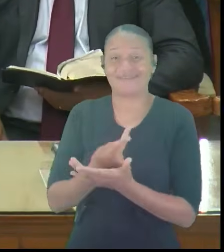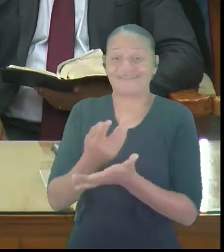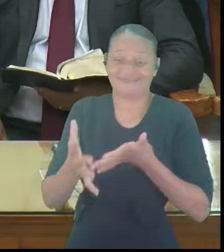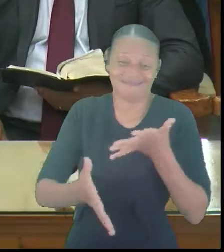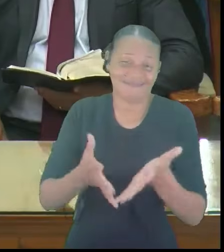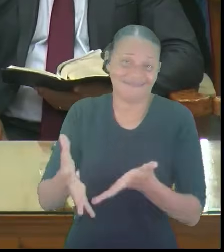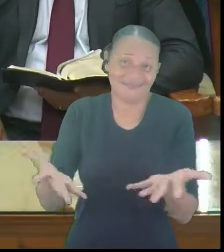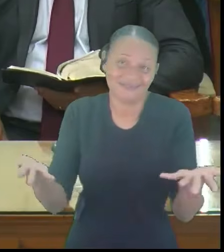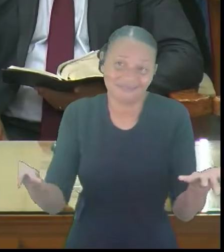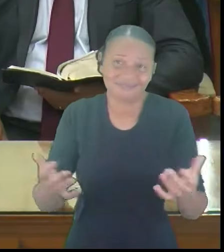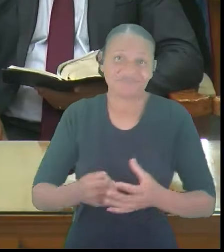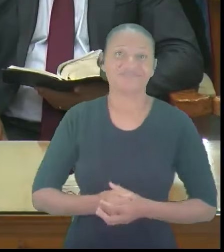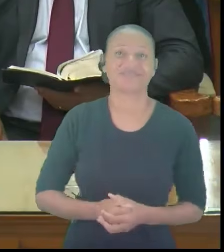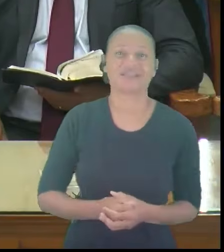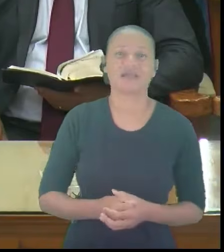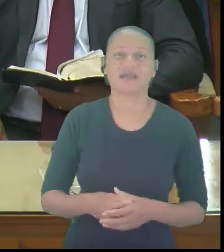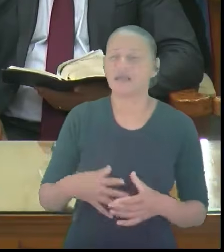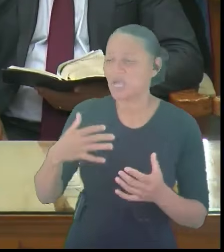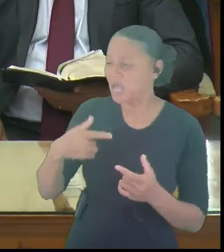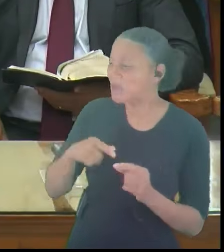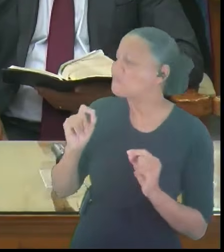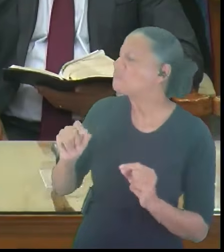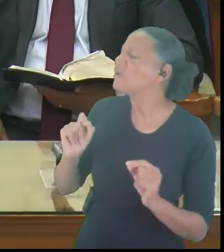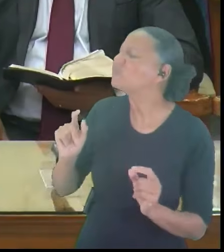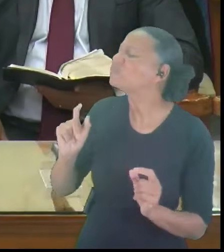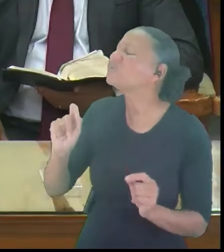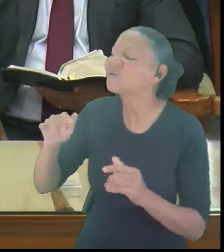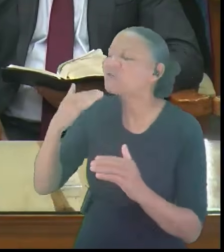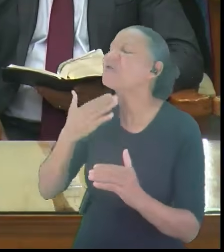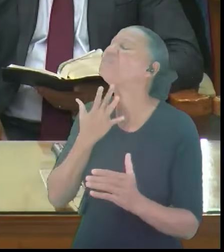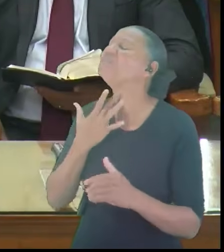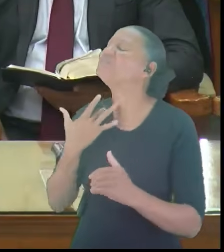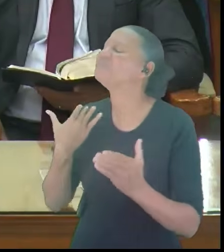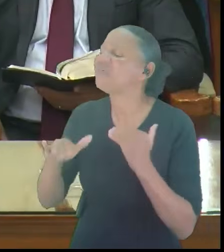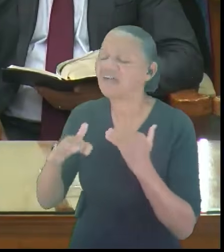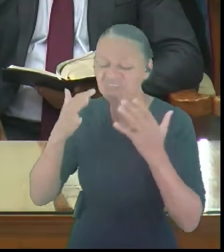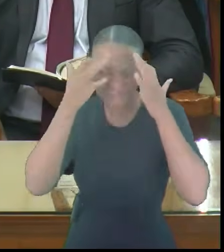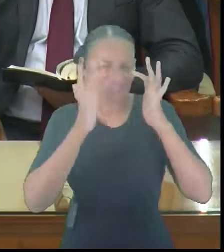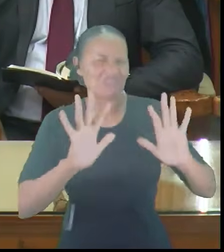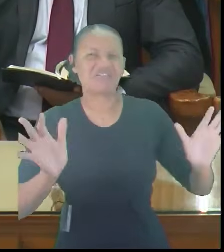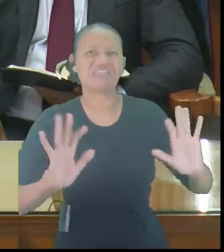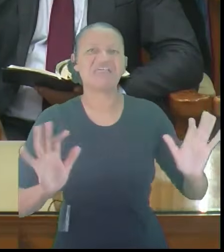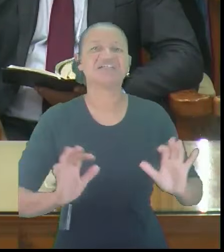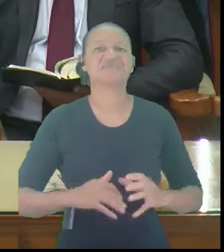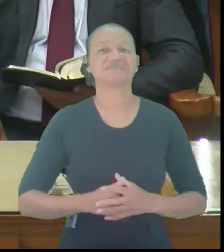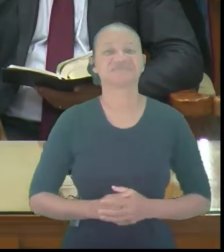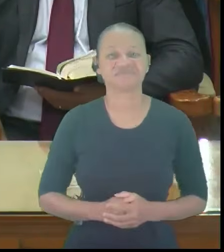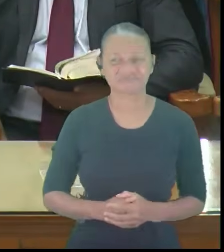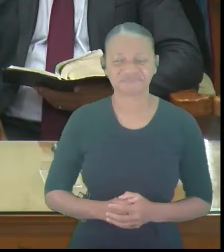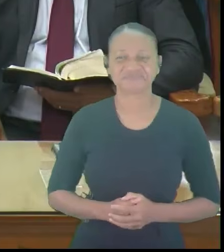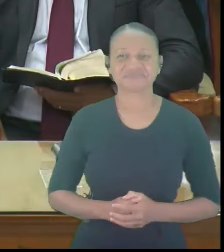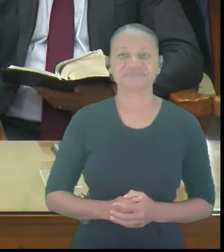Se você me perguntar por que não há milagre todo dia, eu vou responder, sei não.